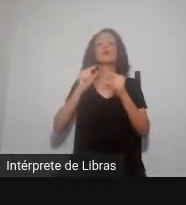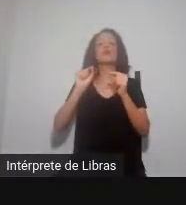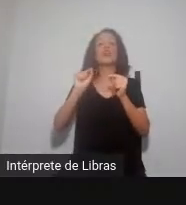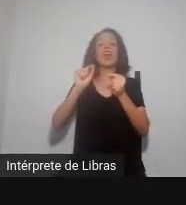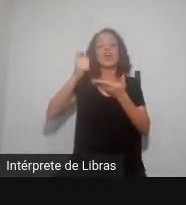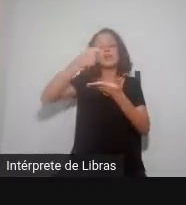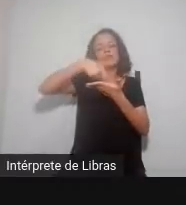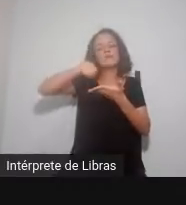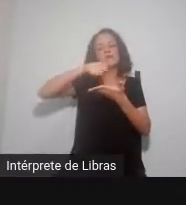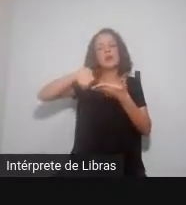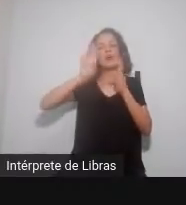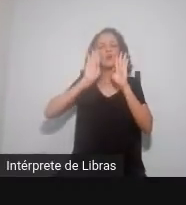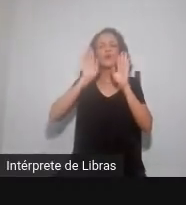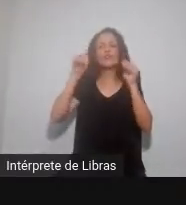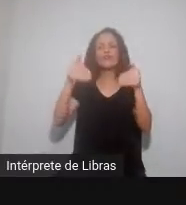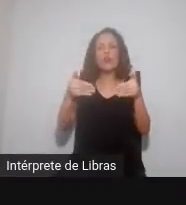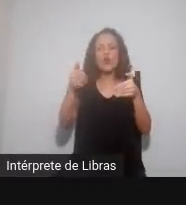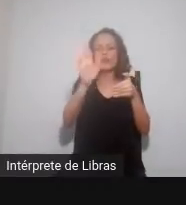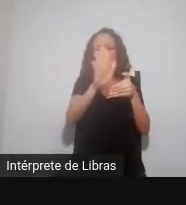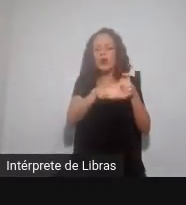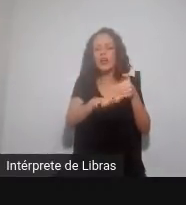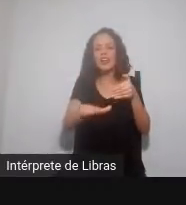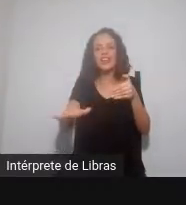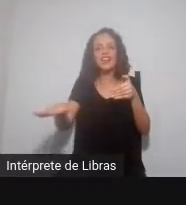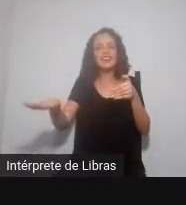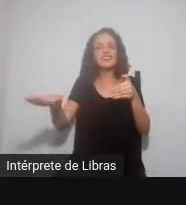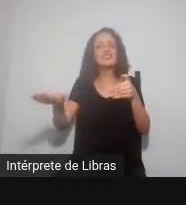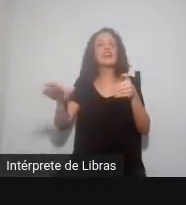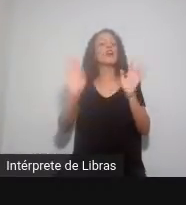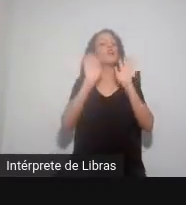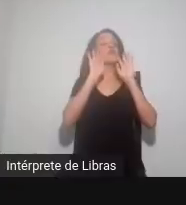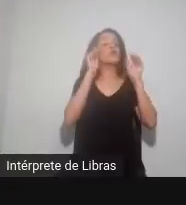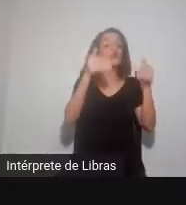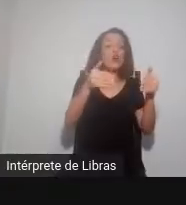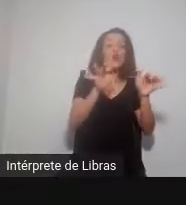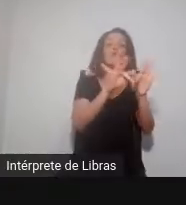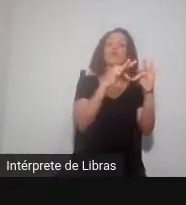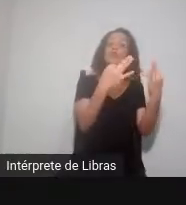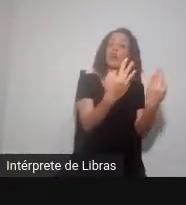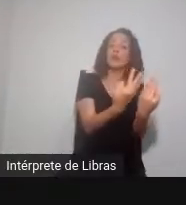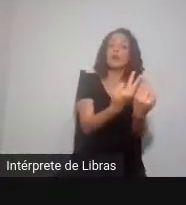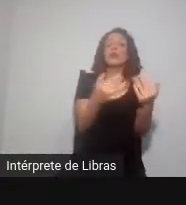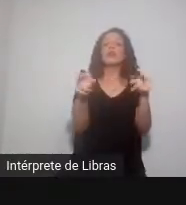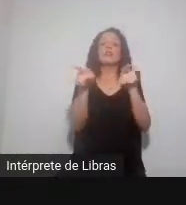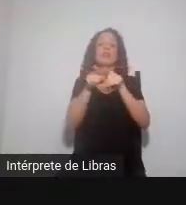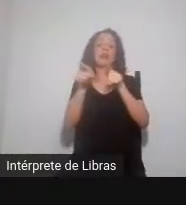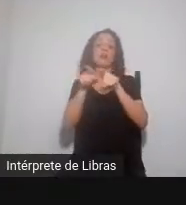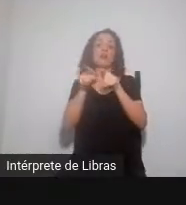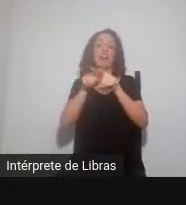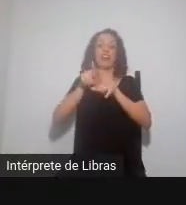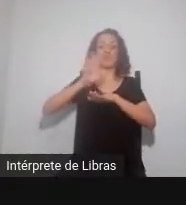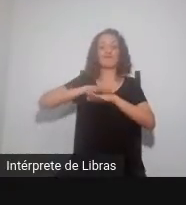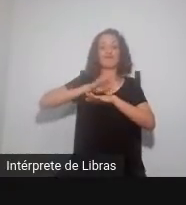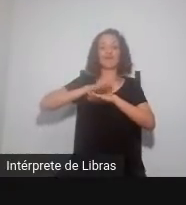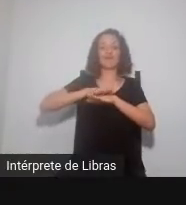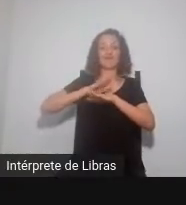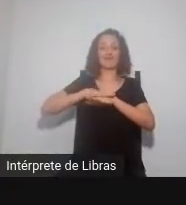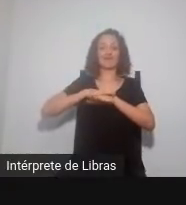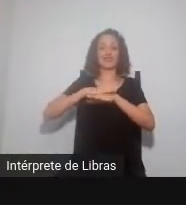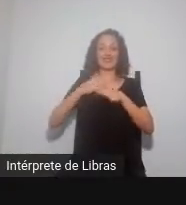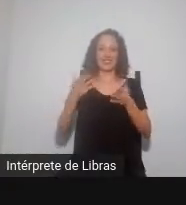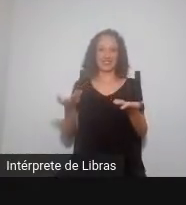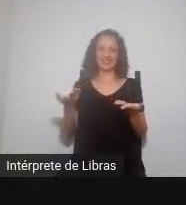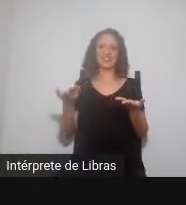criança, para as famílias e para elas mesmas. Só que ganha mundo, né, gente? É